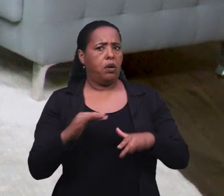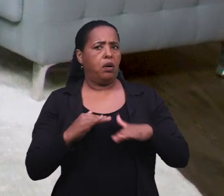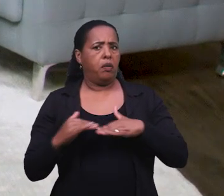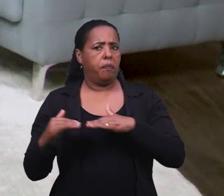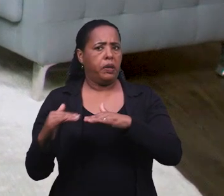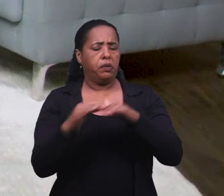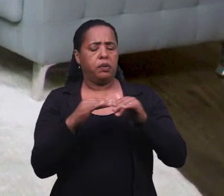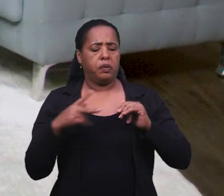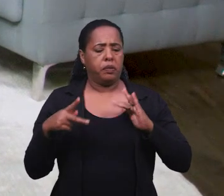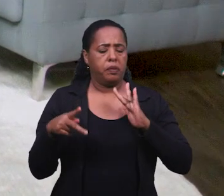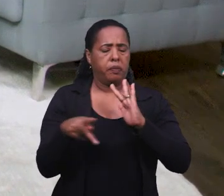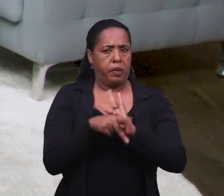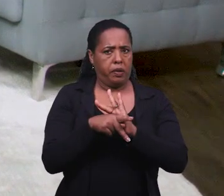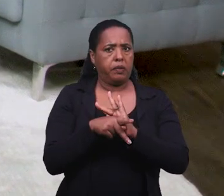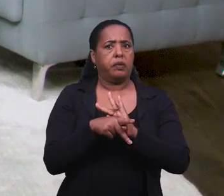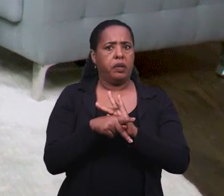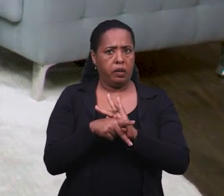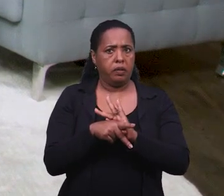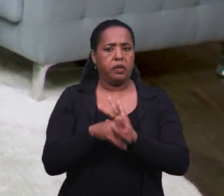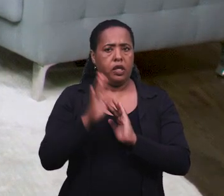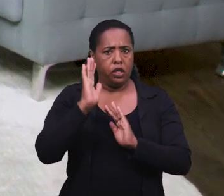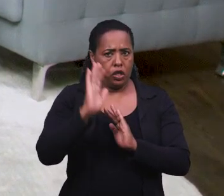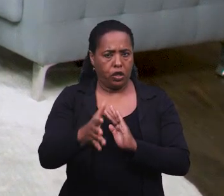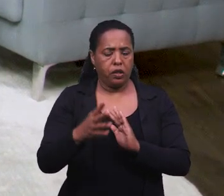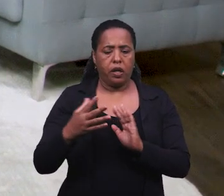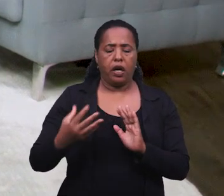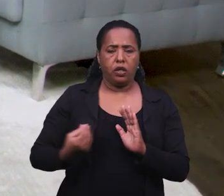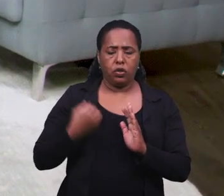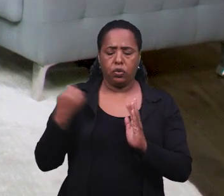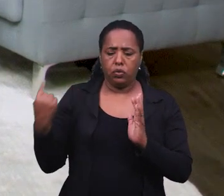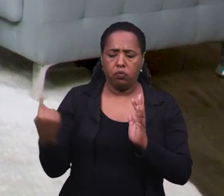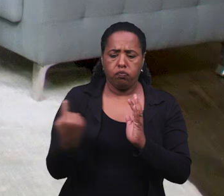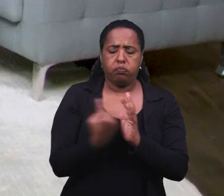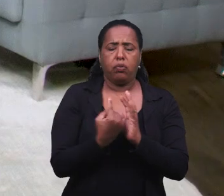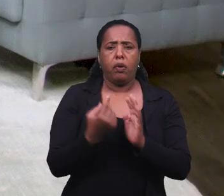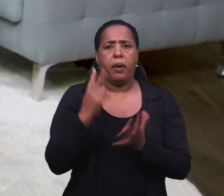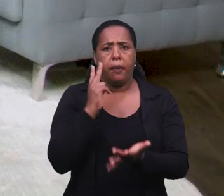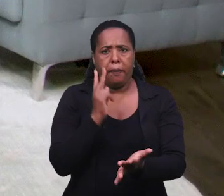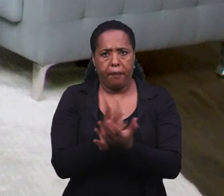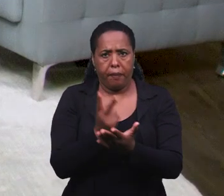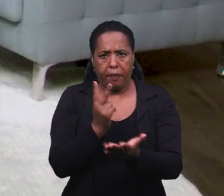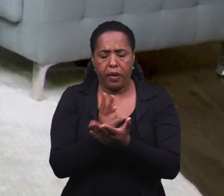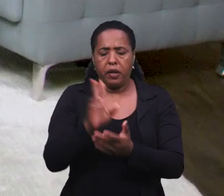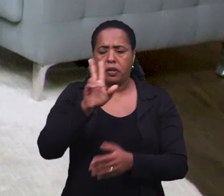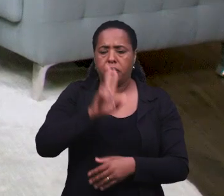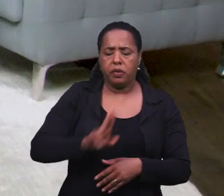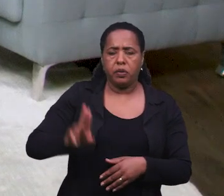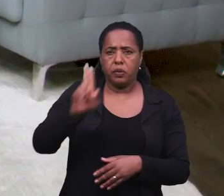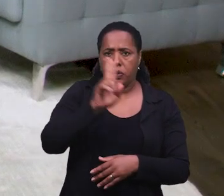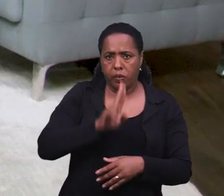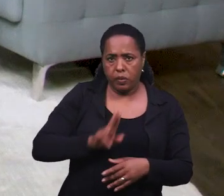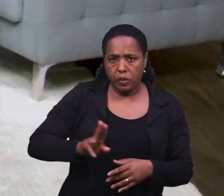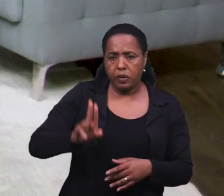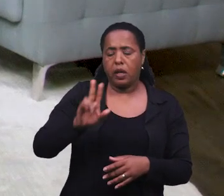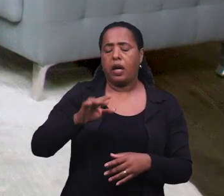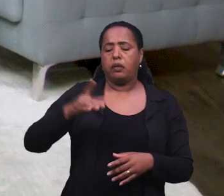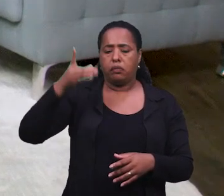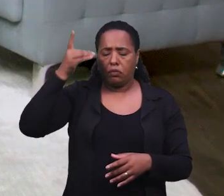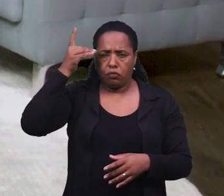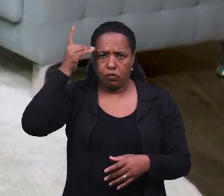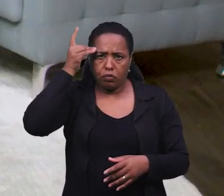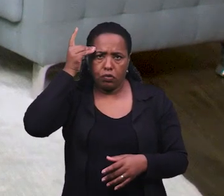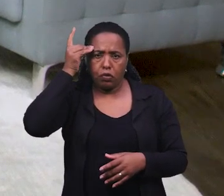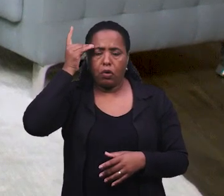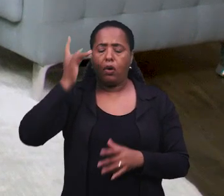Mas estes também precisam ser acolhidos. No dia a dia da igreja, como que nós podemos ver este